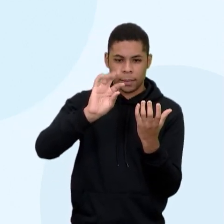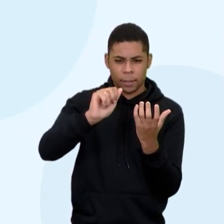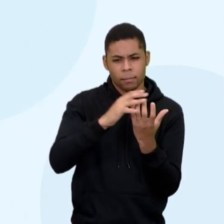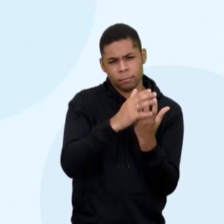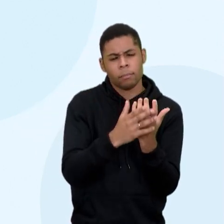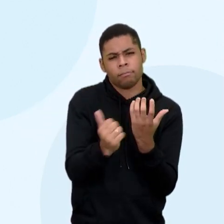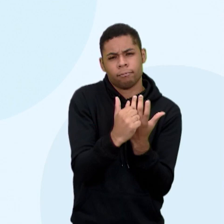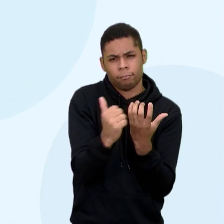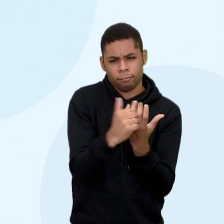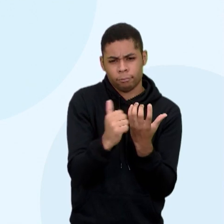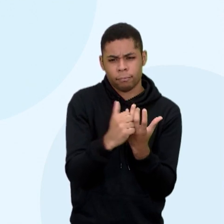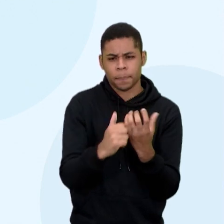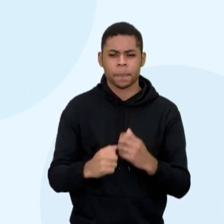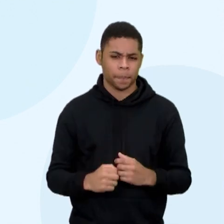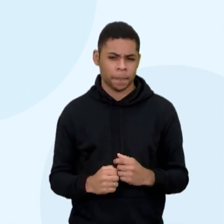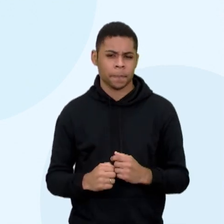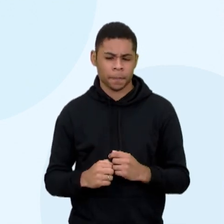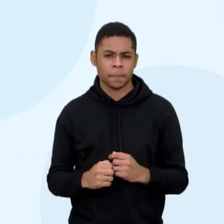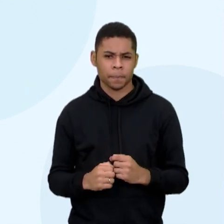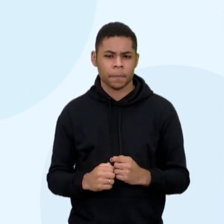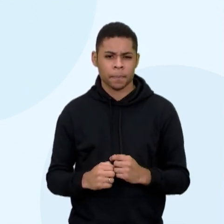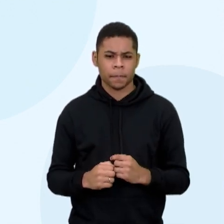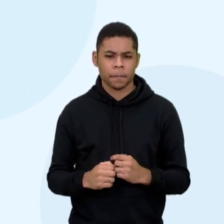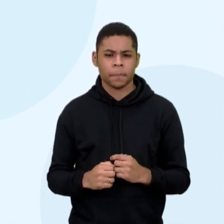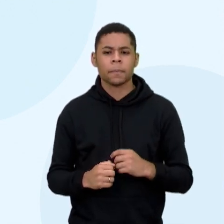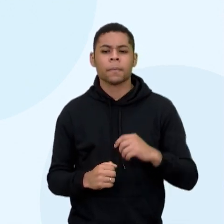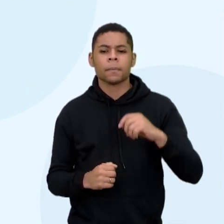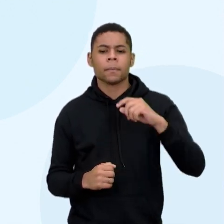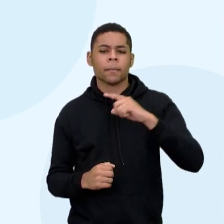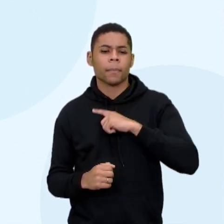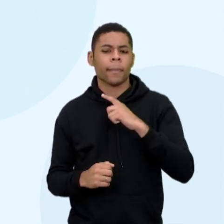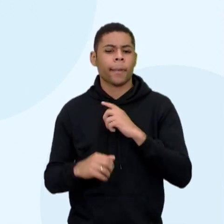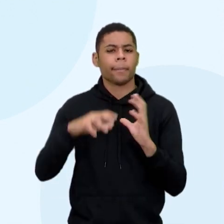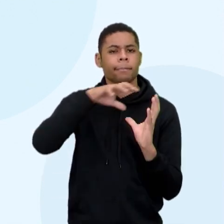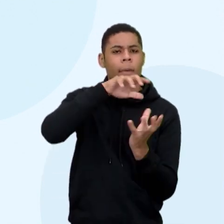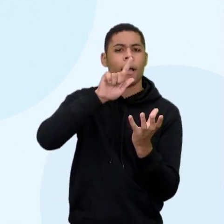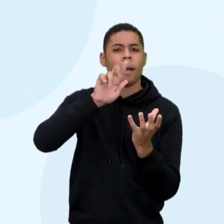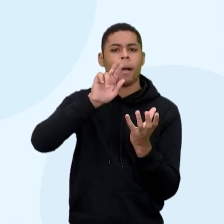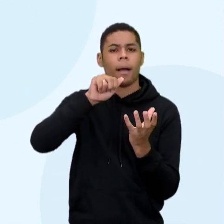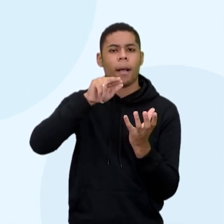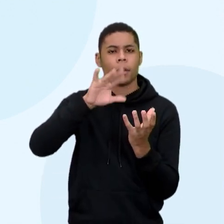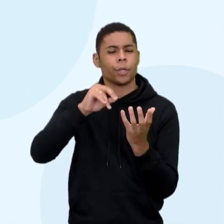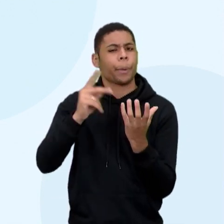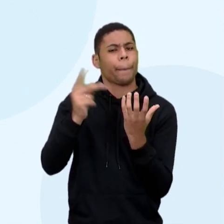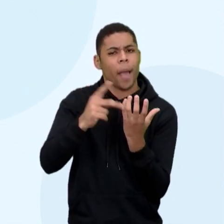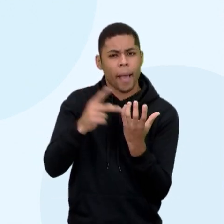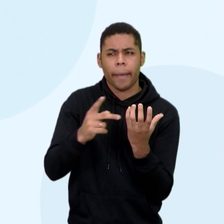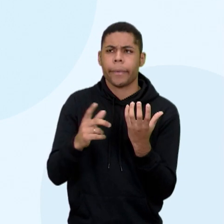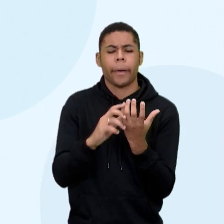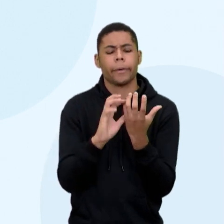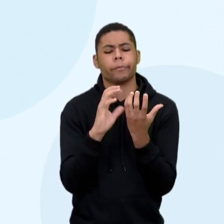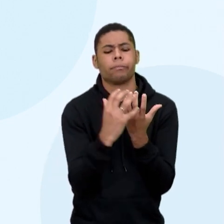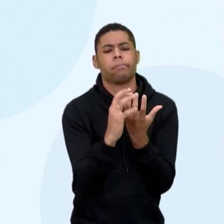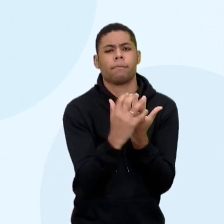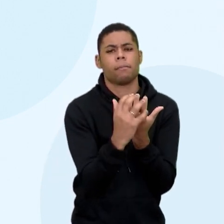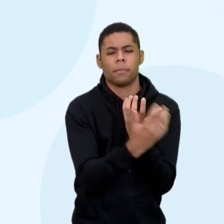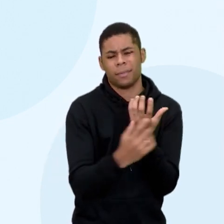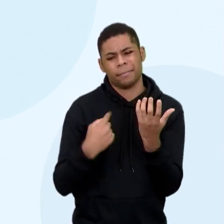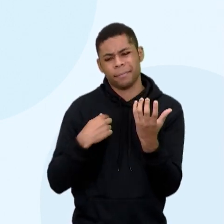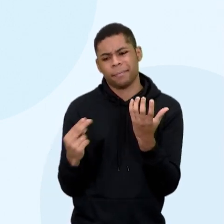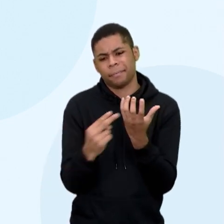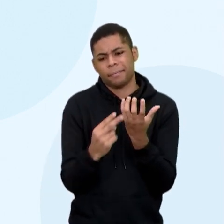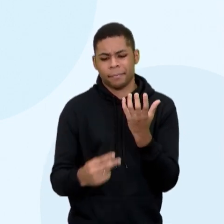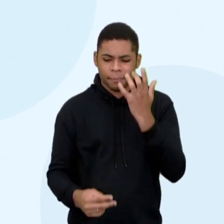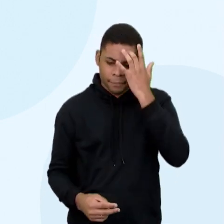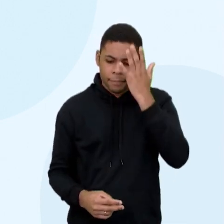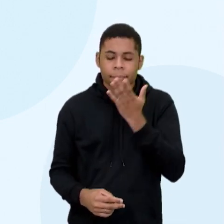sedimentares, né, metamórficas aí, né, temos aí o granito, né, nós temos também aí outros tipos de rocha, né, é também conhecida